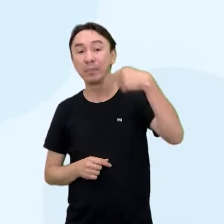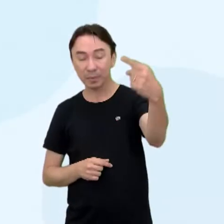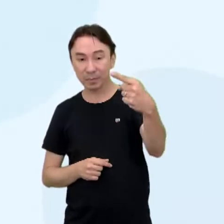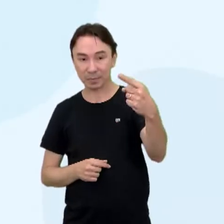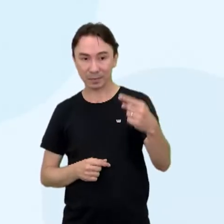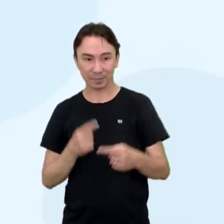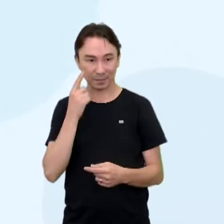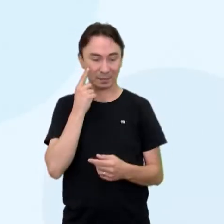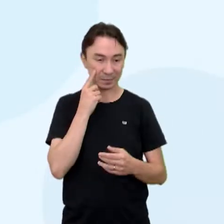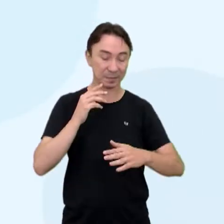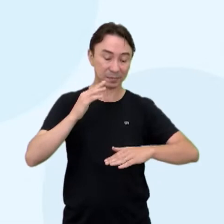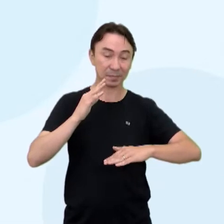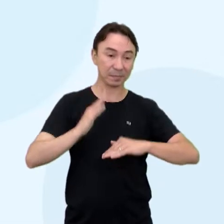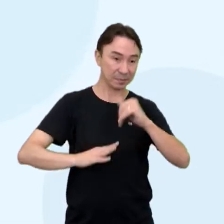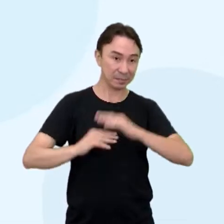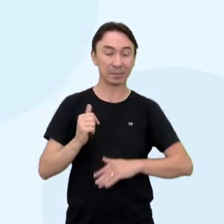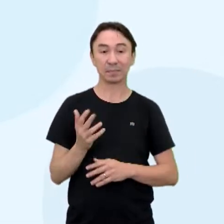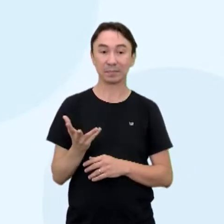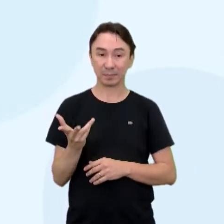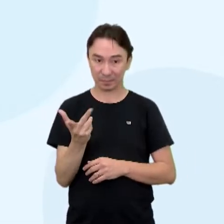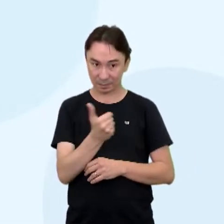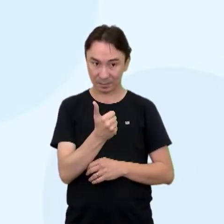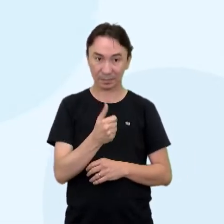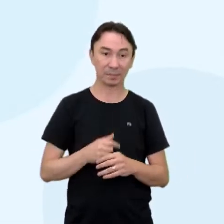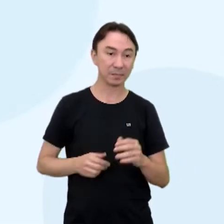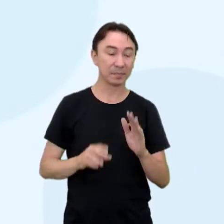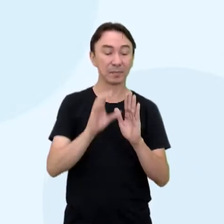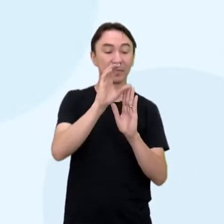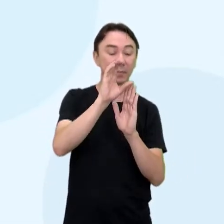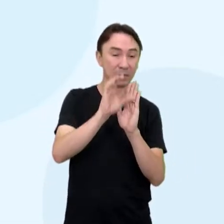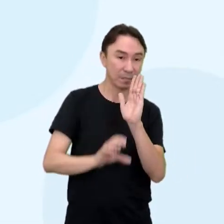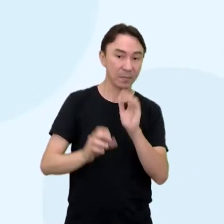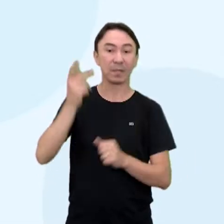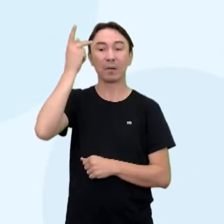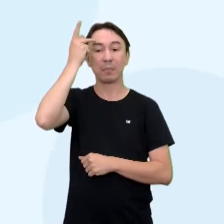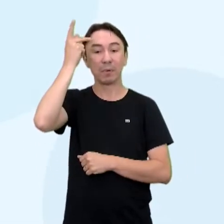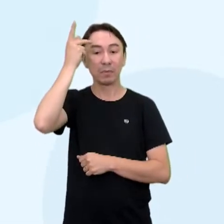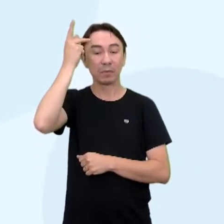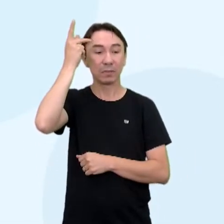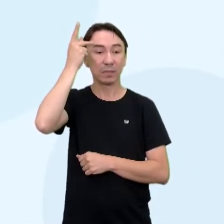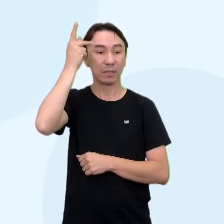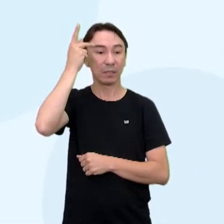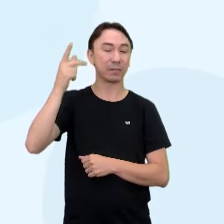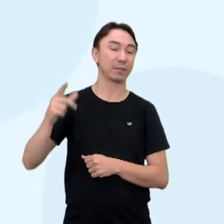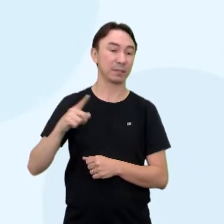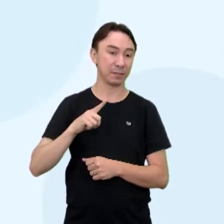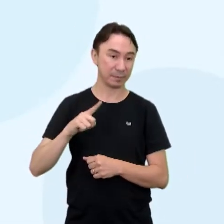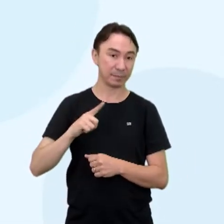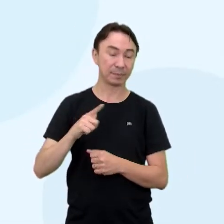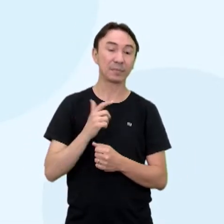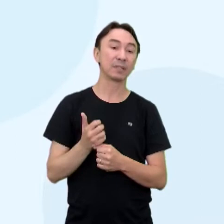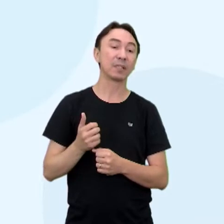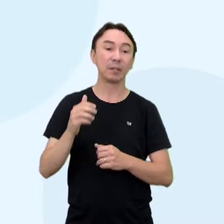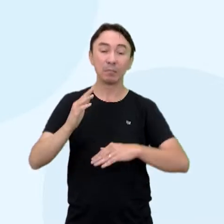ver as habilidades do currículo paulista aí, as habilidades das ciências humanas sociais